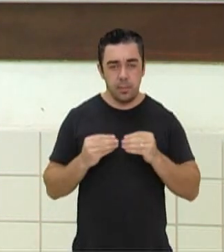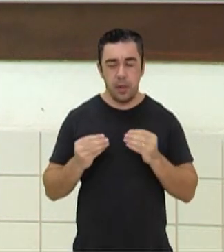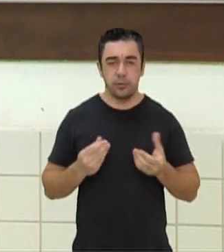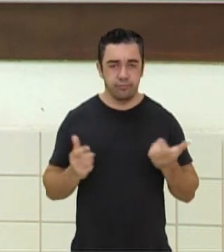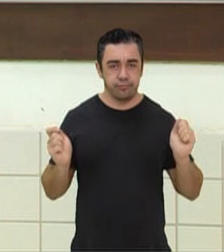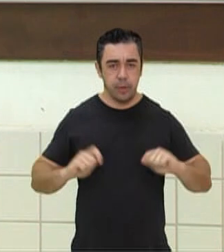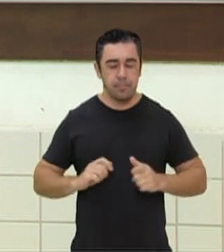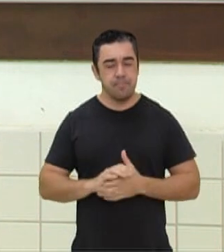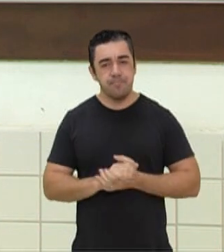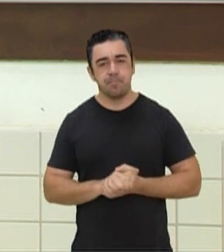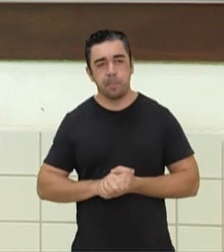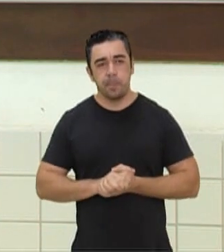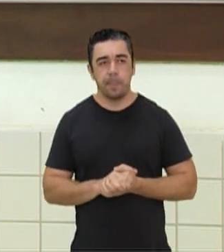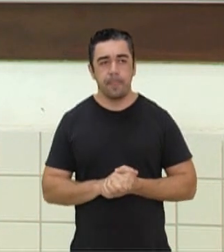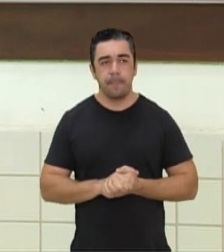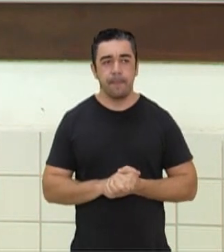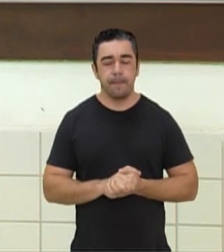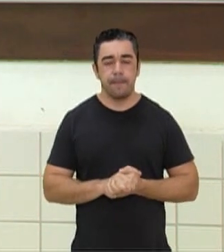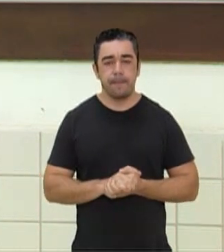nylon.